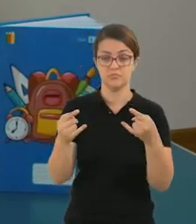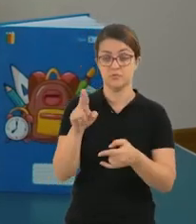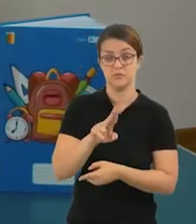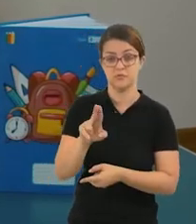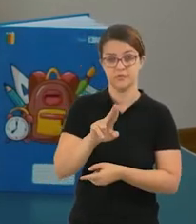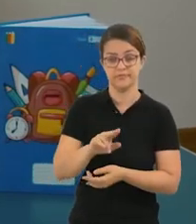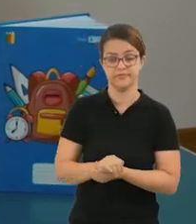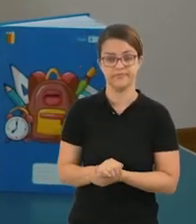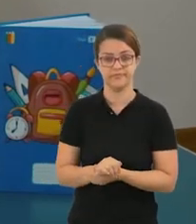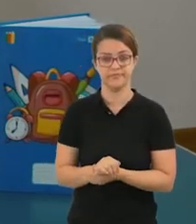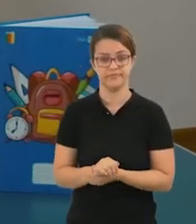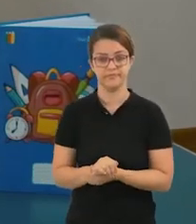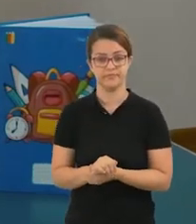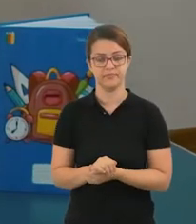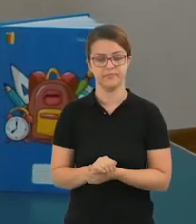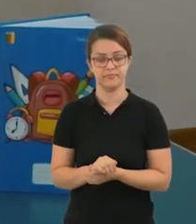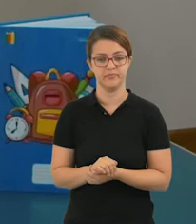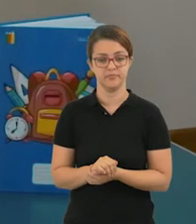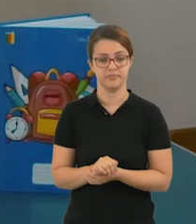que você deve utilizar?